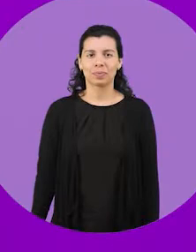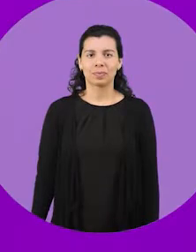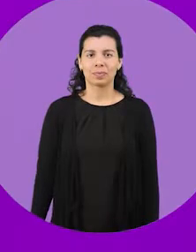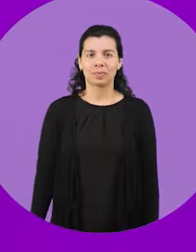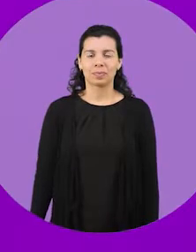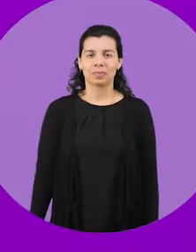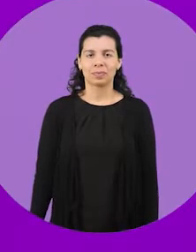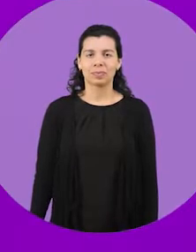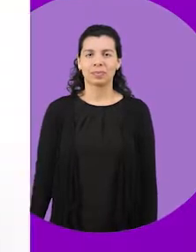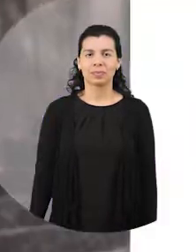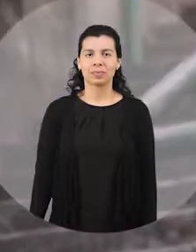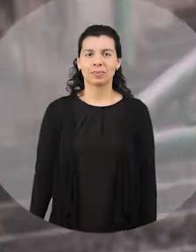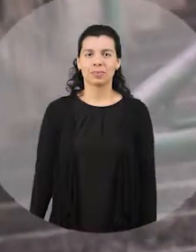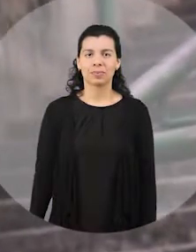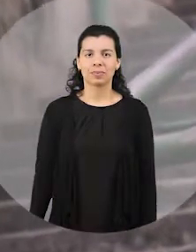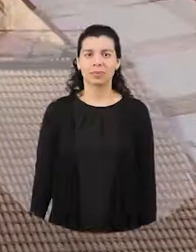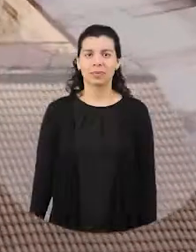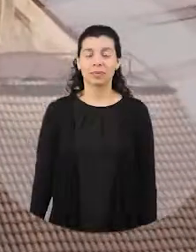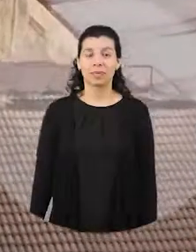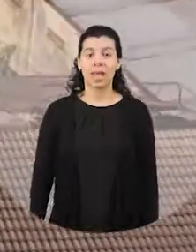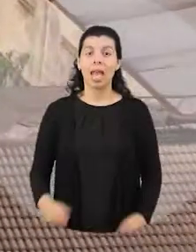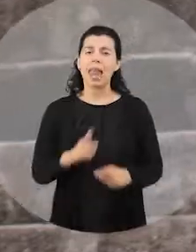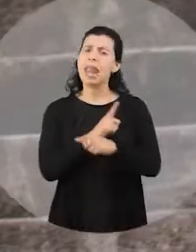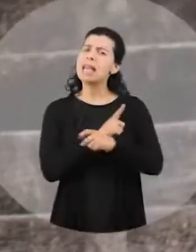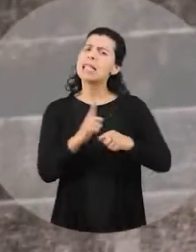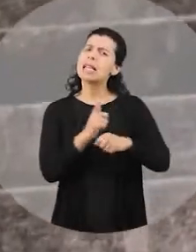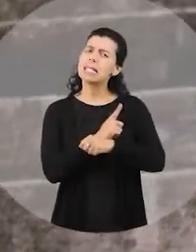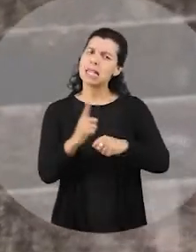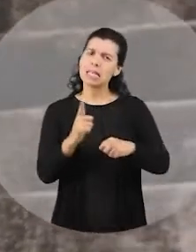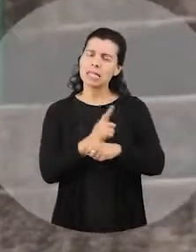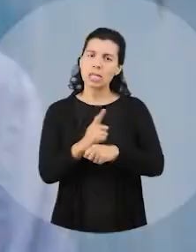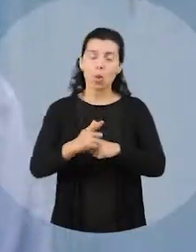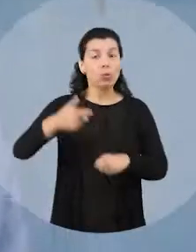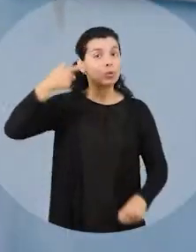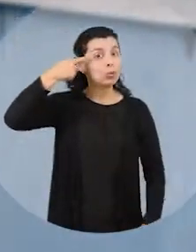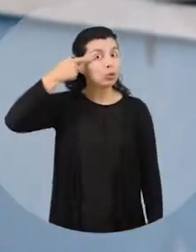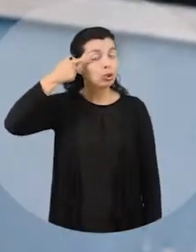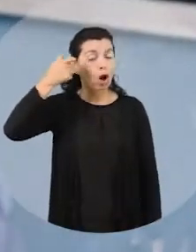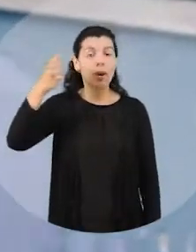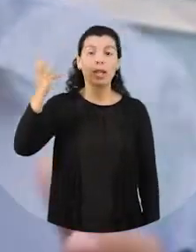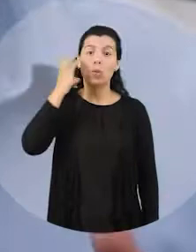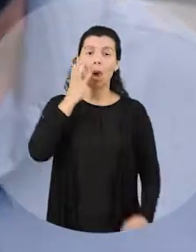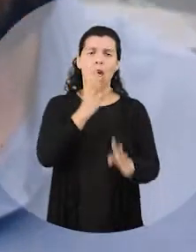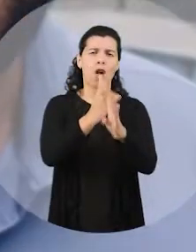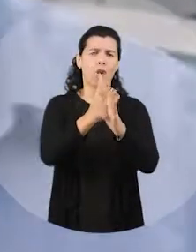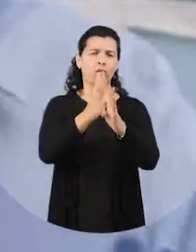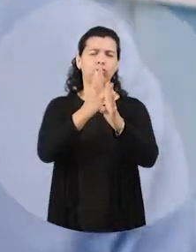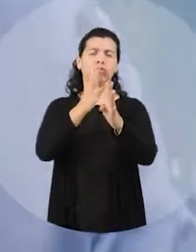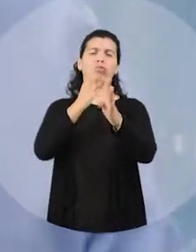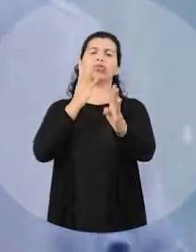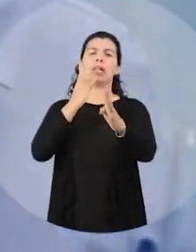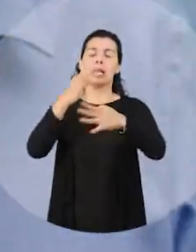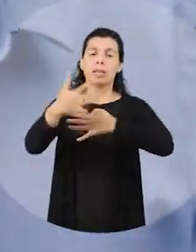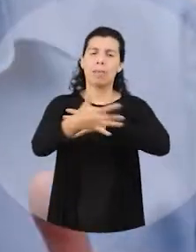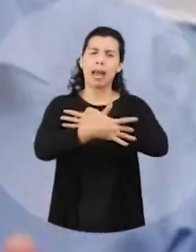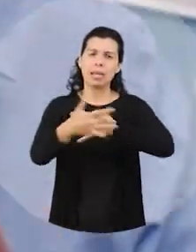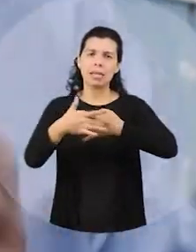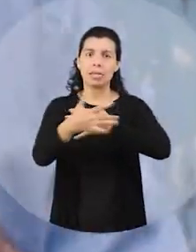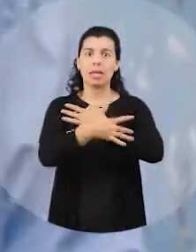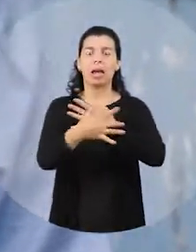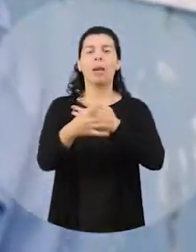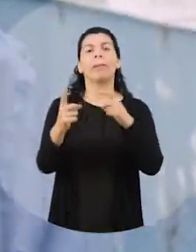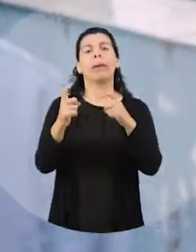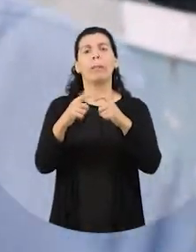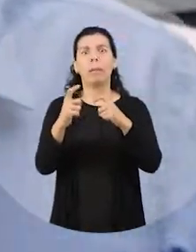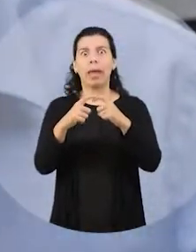a a peça gestão do Dória e do Bruno Covas a fila de espera para exame e consulta